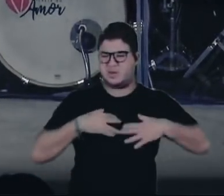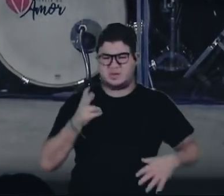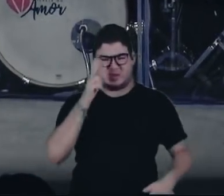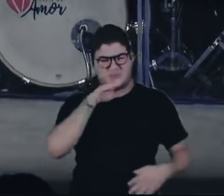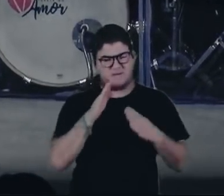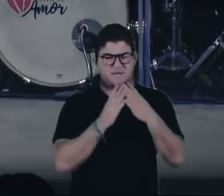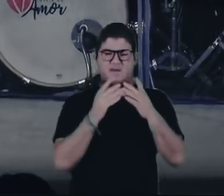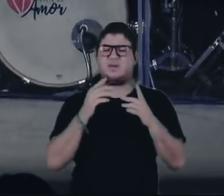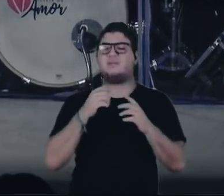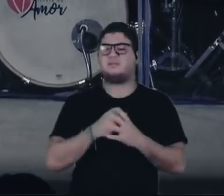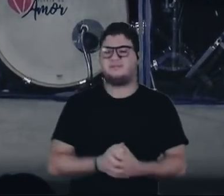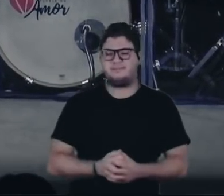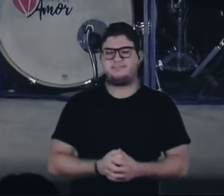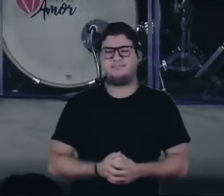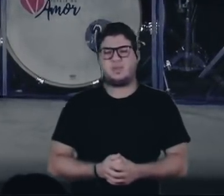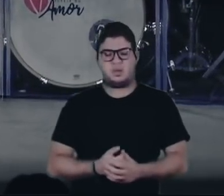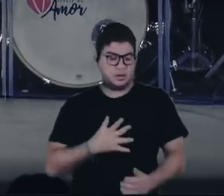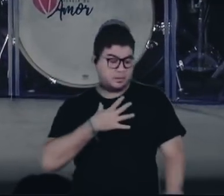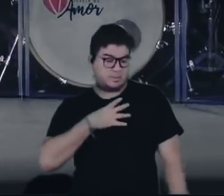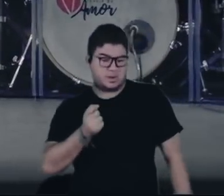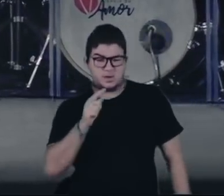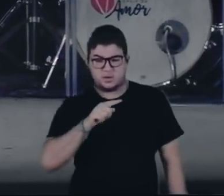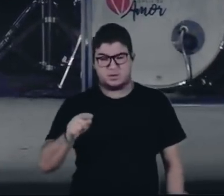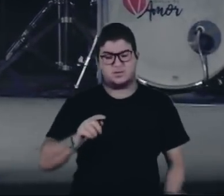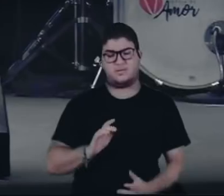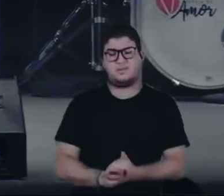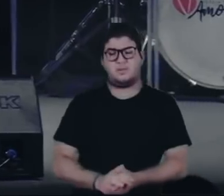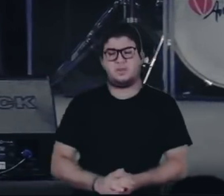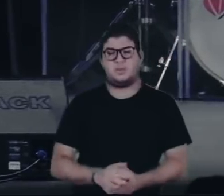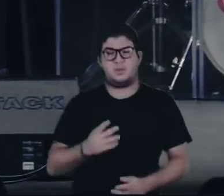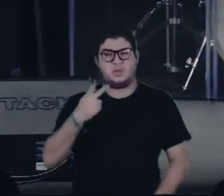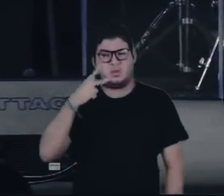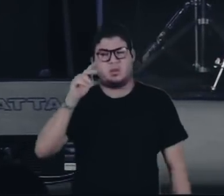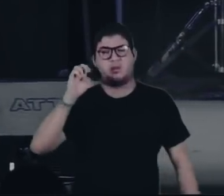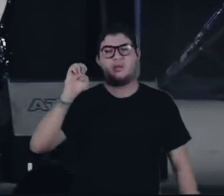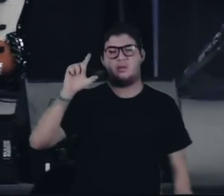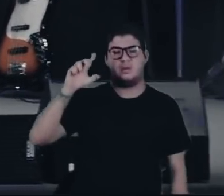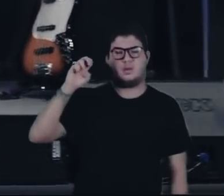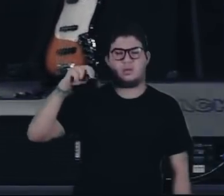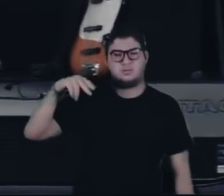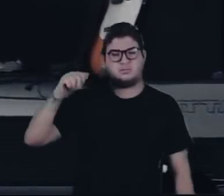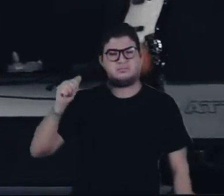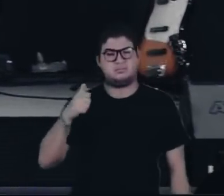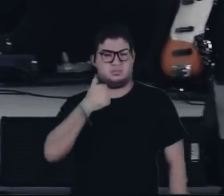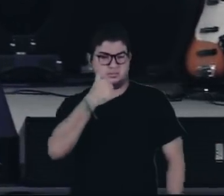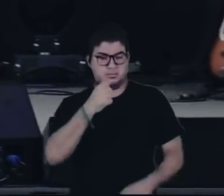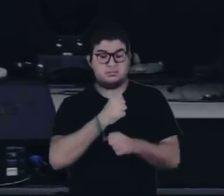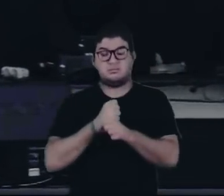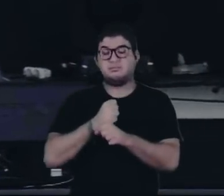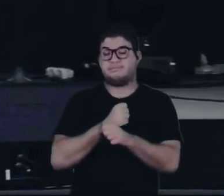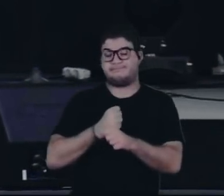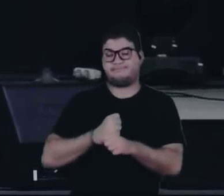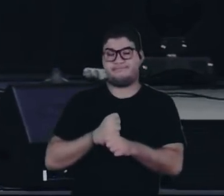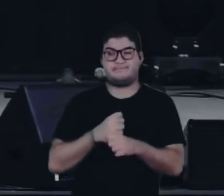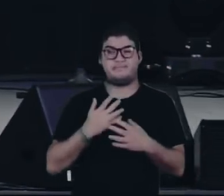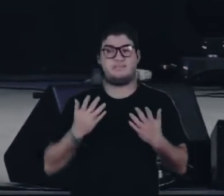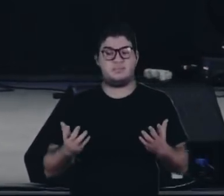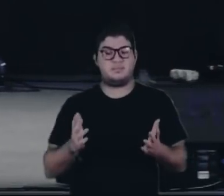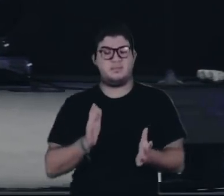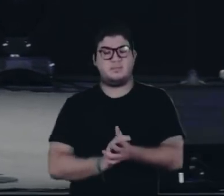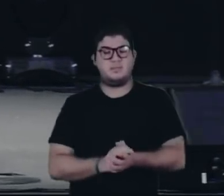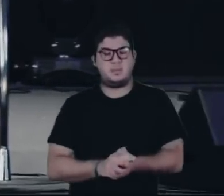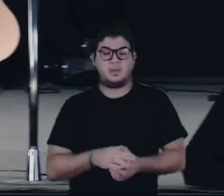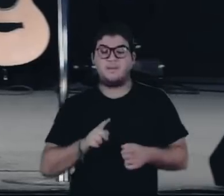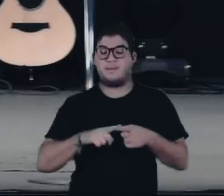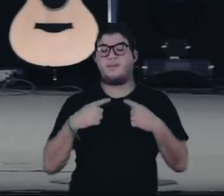casa. Minhas filhas estão aqui. Heleninha tem um ano e pouco só. Mas se